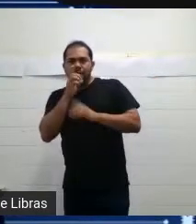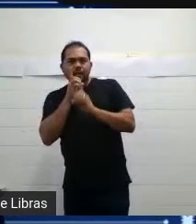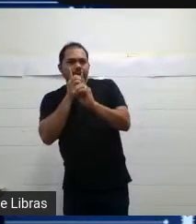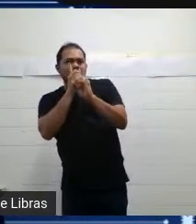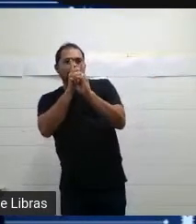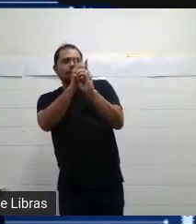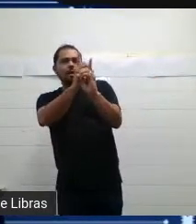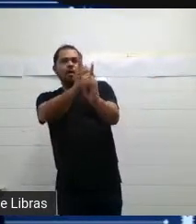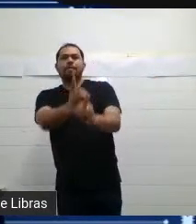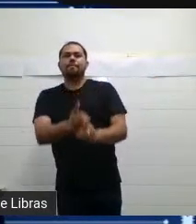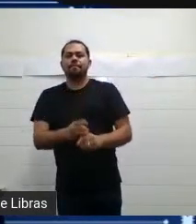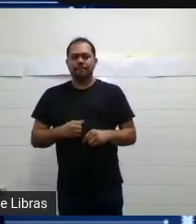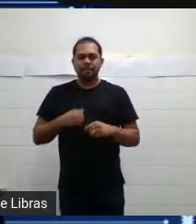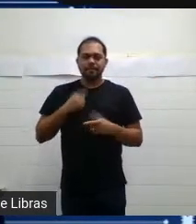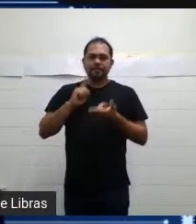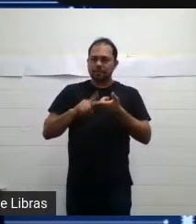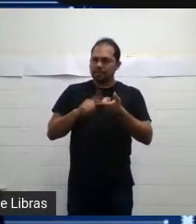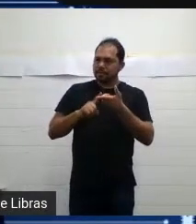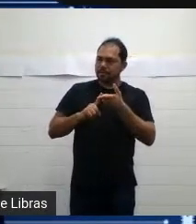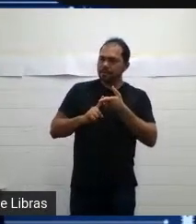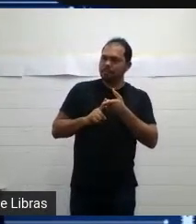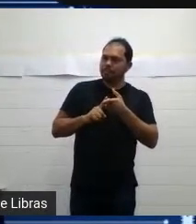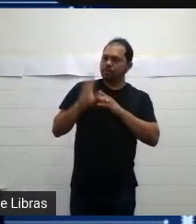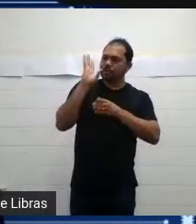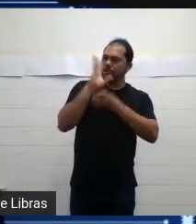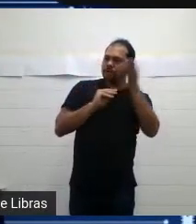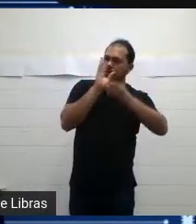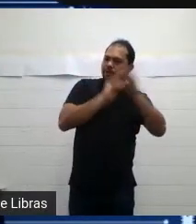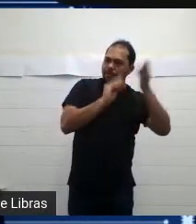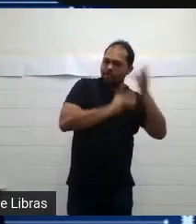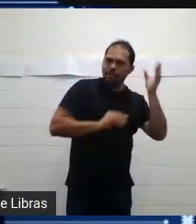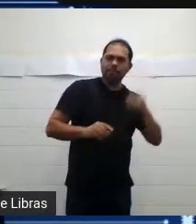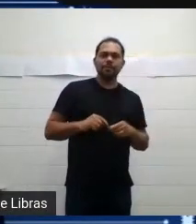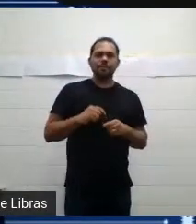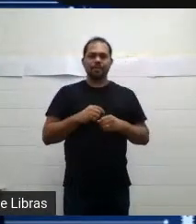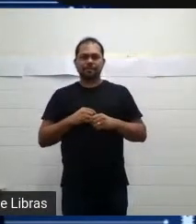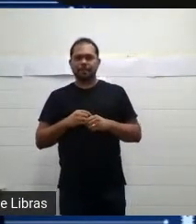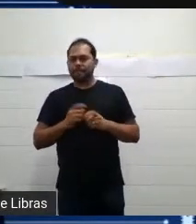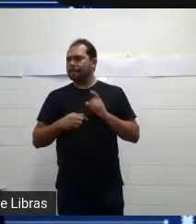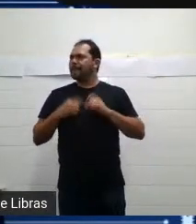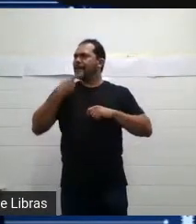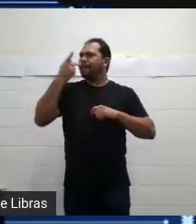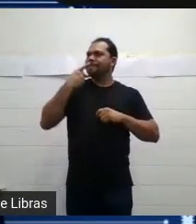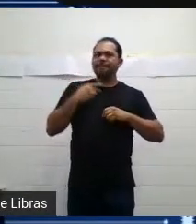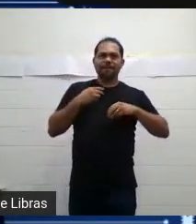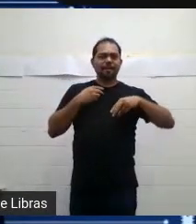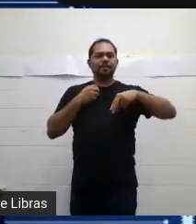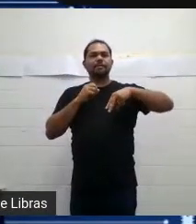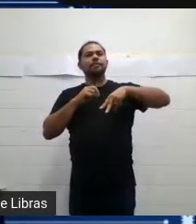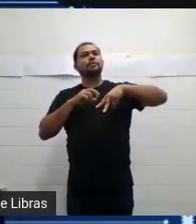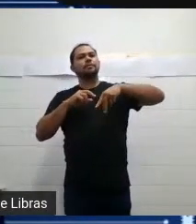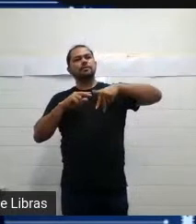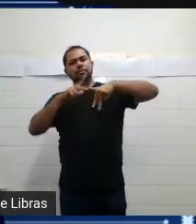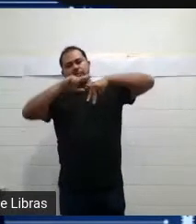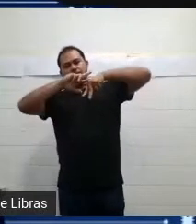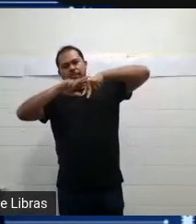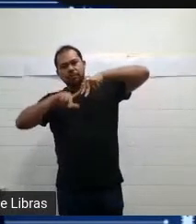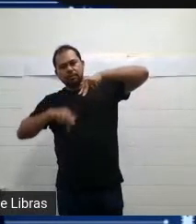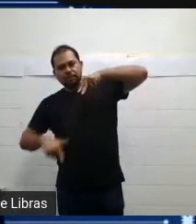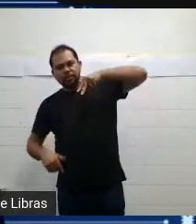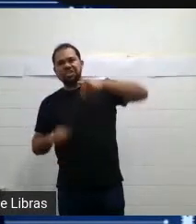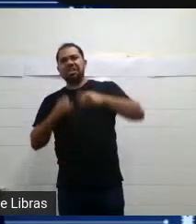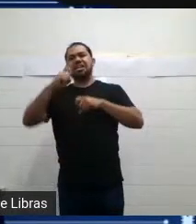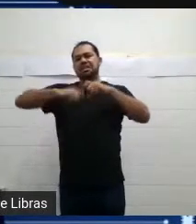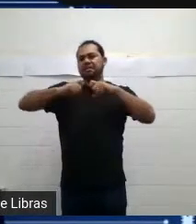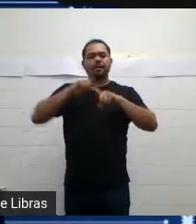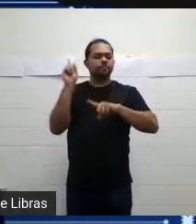carreiras também, né, que são ditas como masculinas, mas que, na verdade, não tem sexo, não tem gênero, né? E